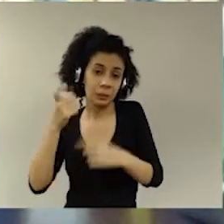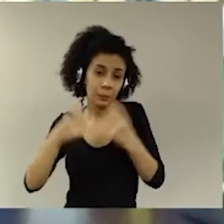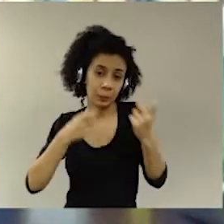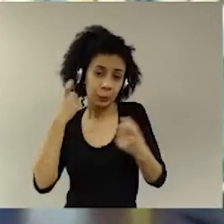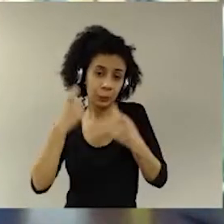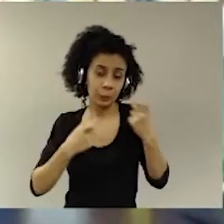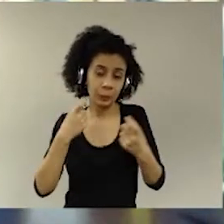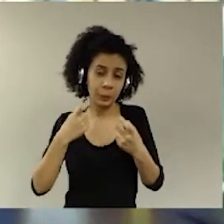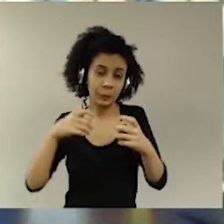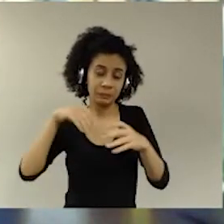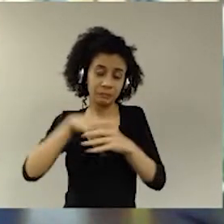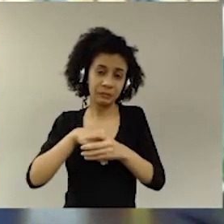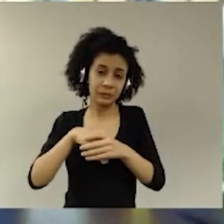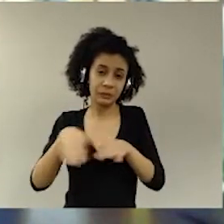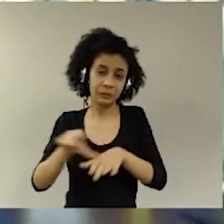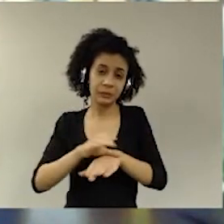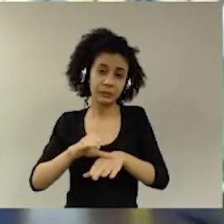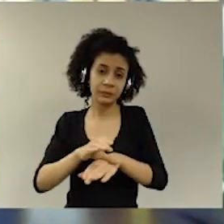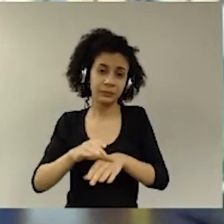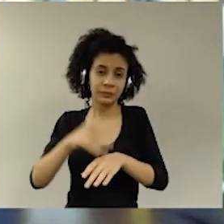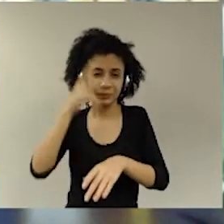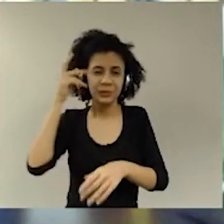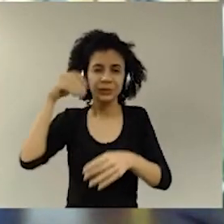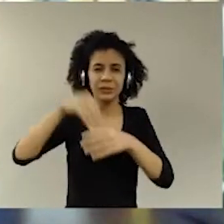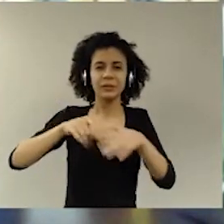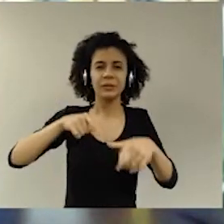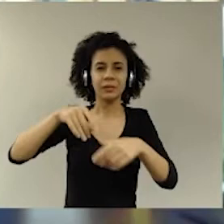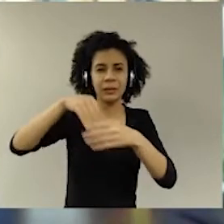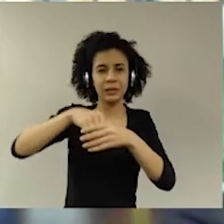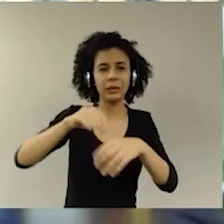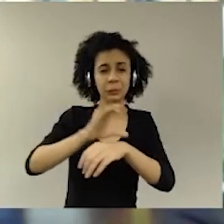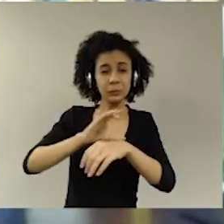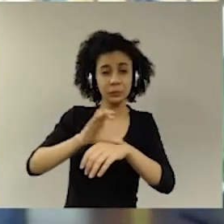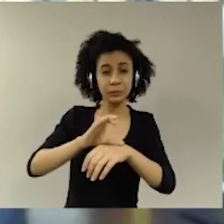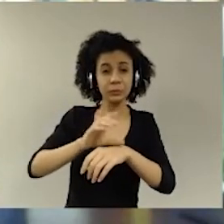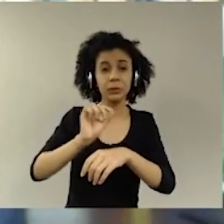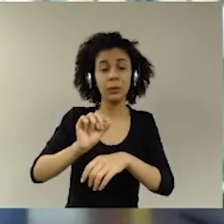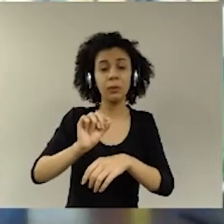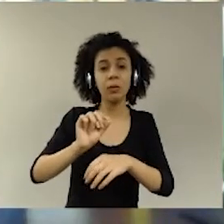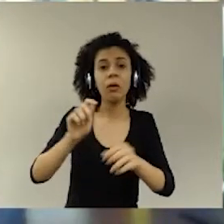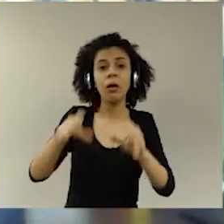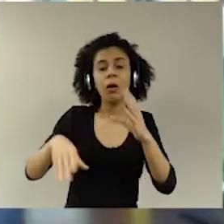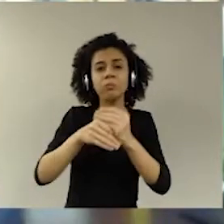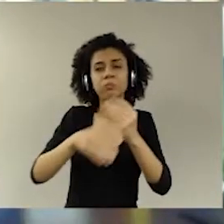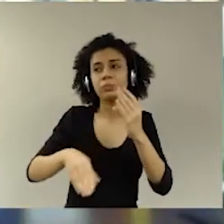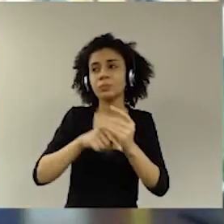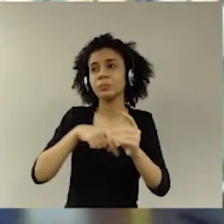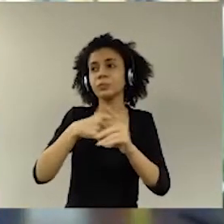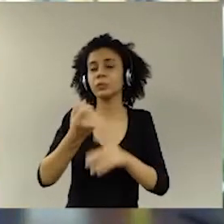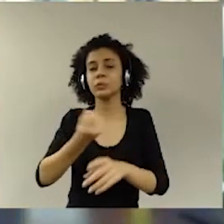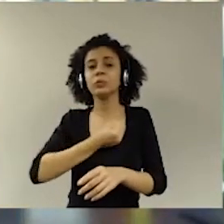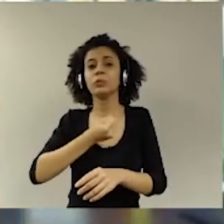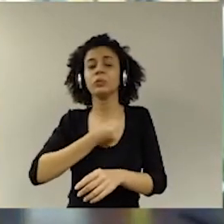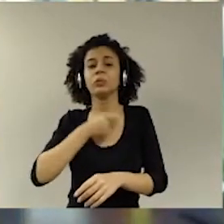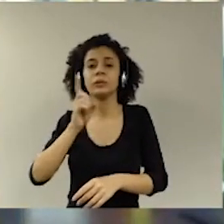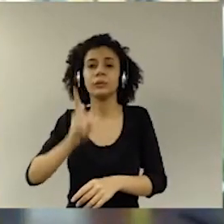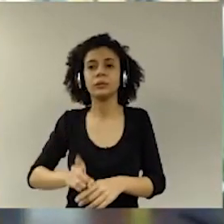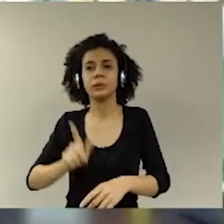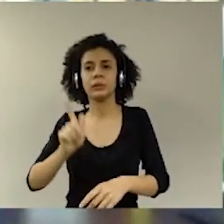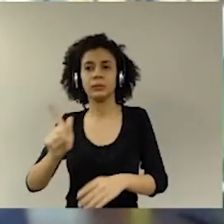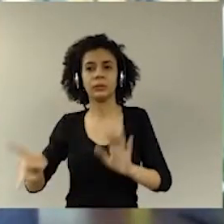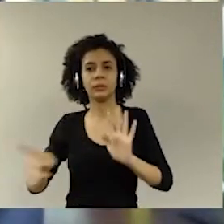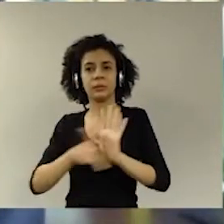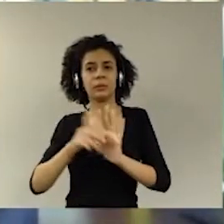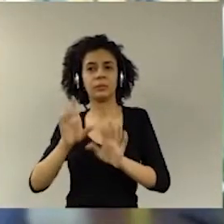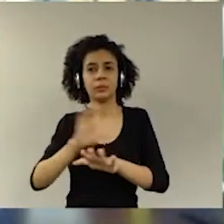preocupações dos constituintes naquela época não era somente elencar o maior número de direitos e garantias fundamentais